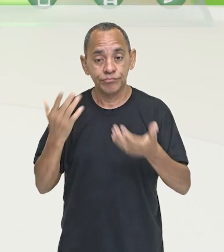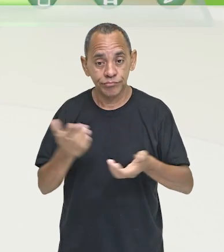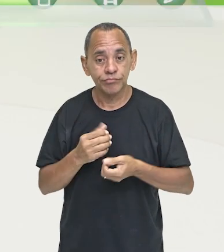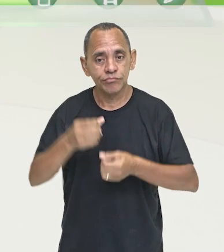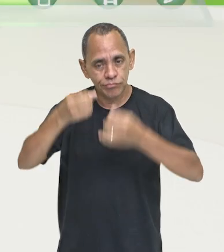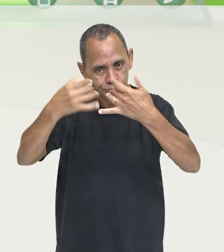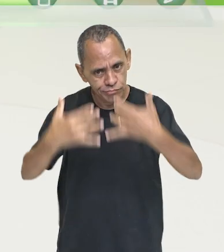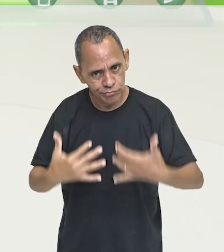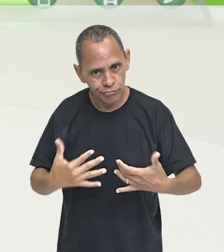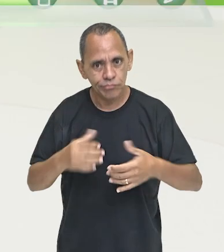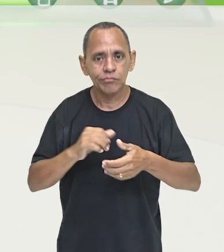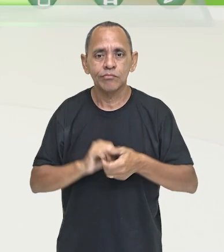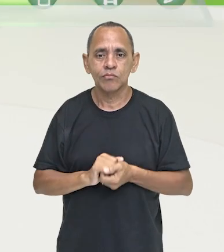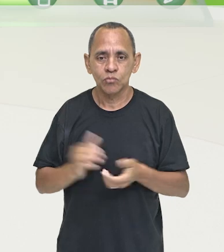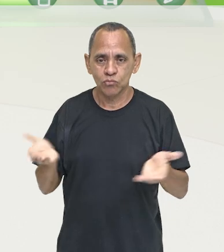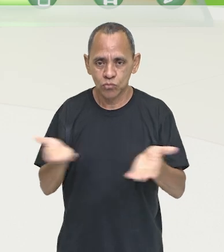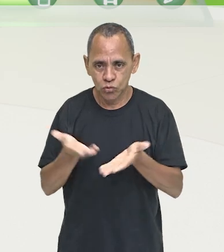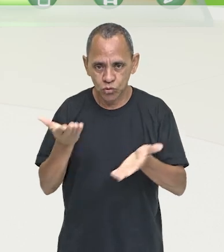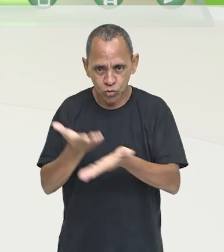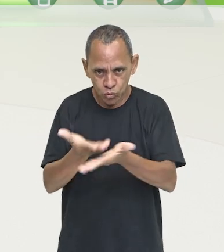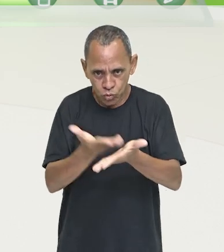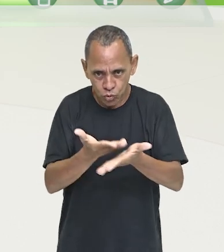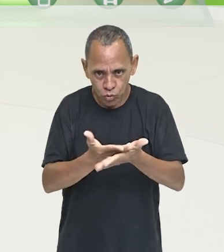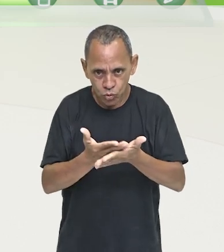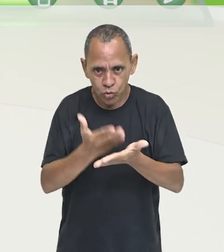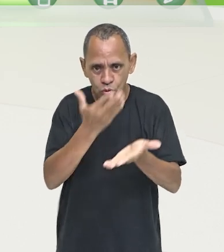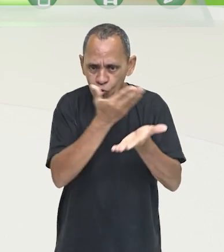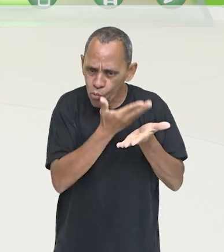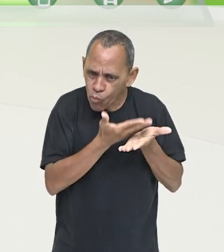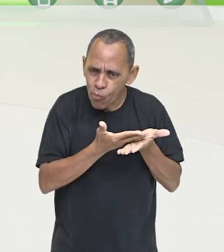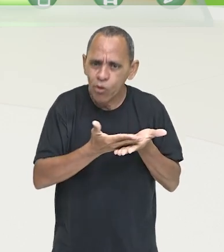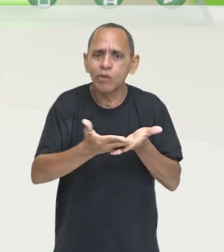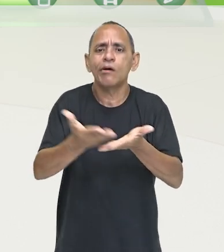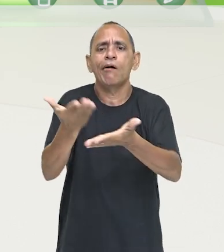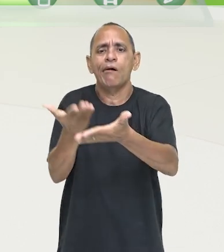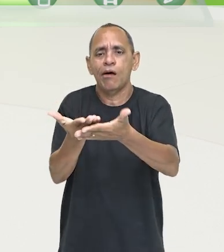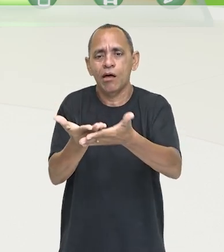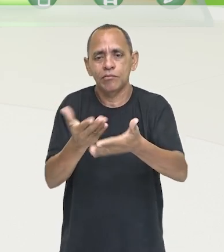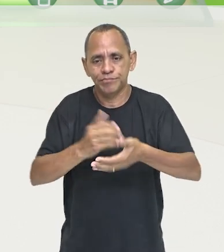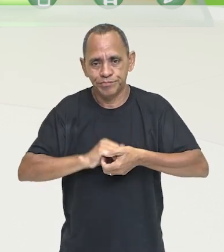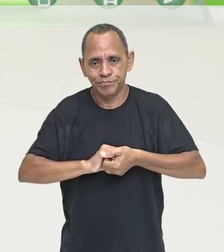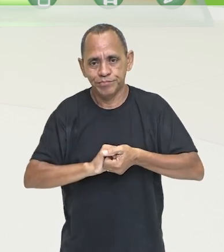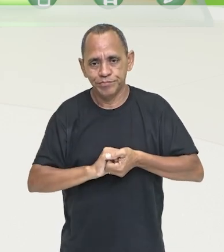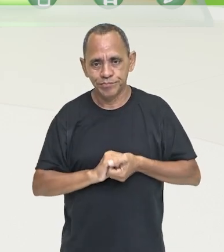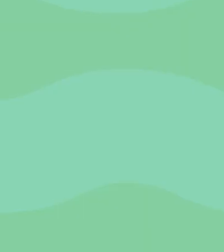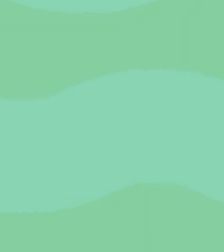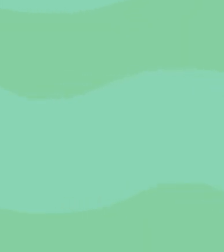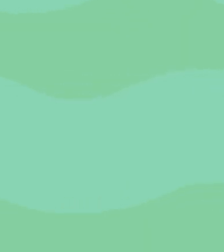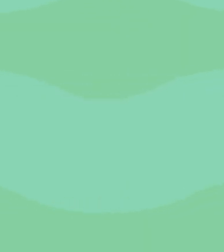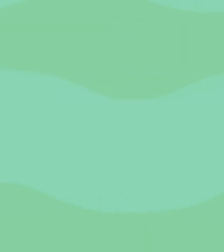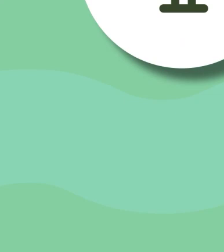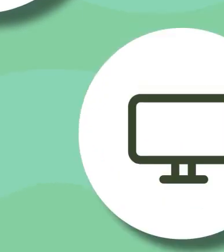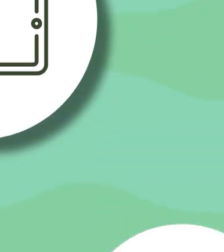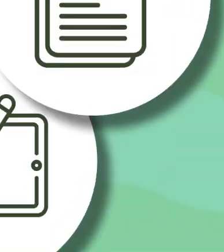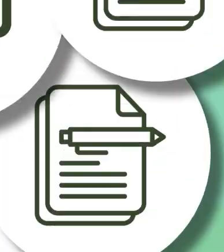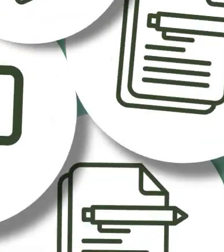nós iremos trabalhar hoje na nossa aula. Então, vamos logo iniciar a nossa aula.